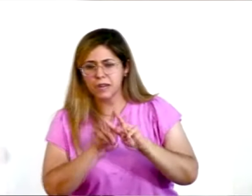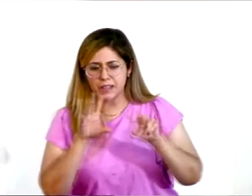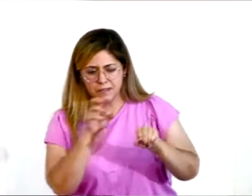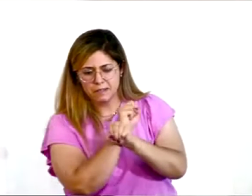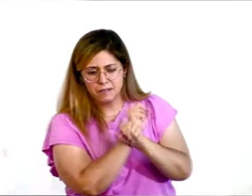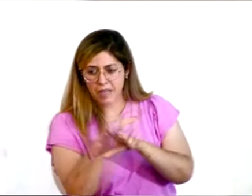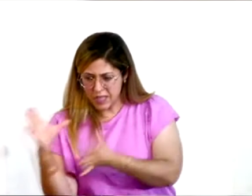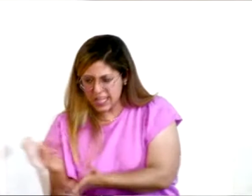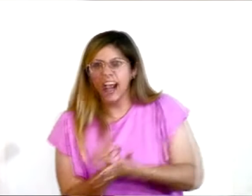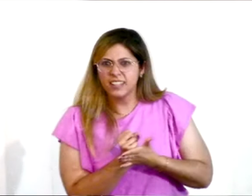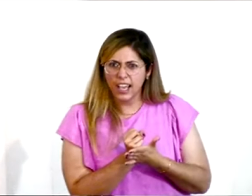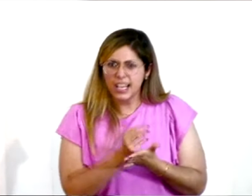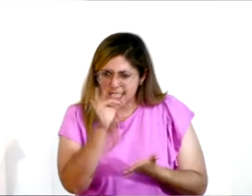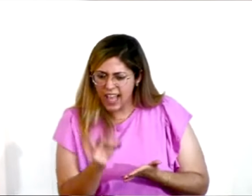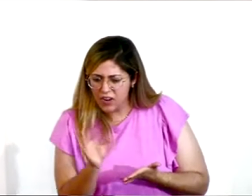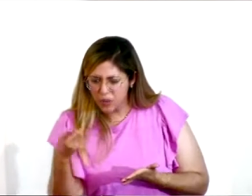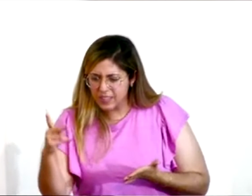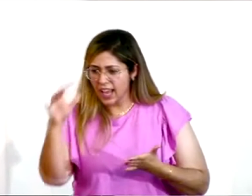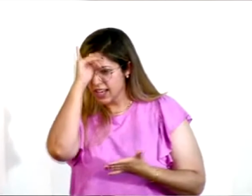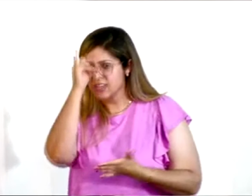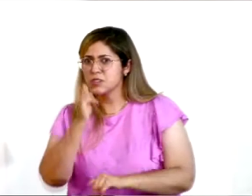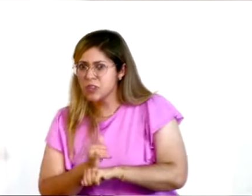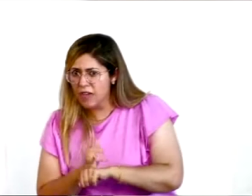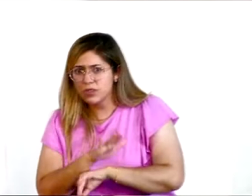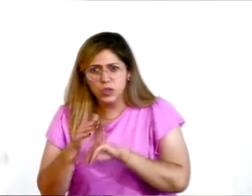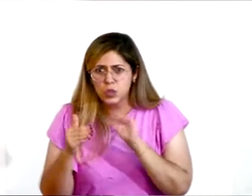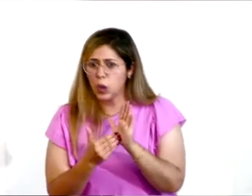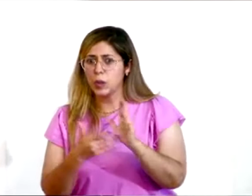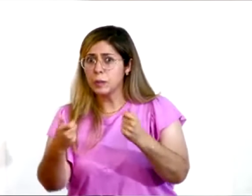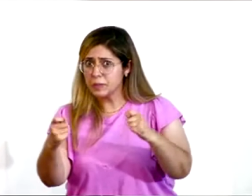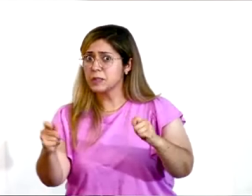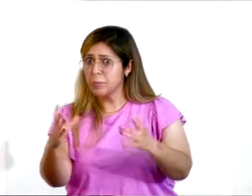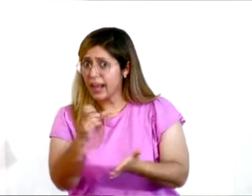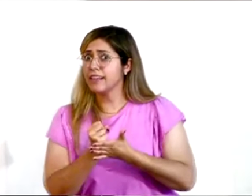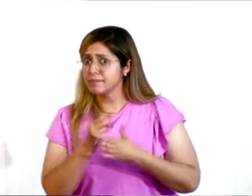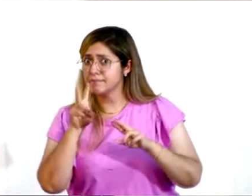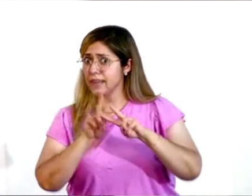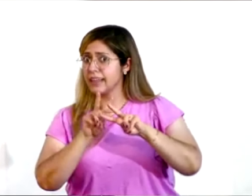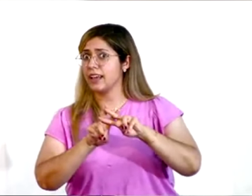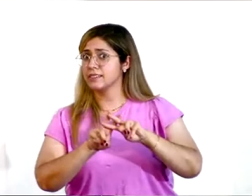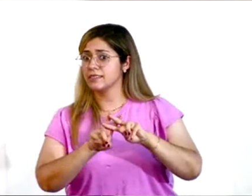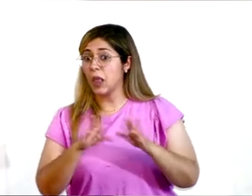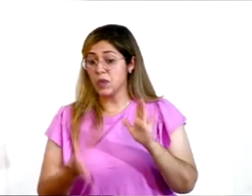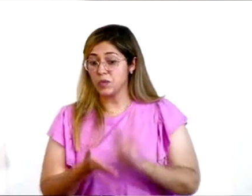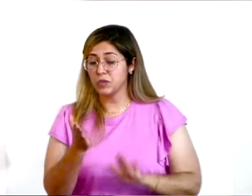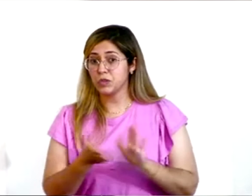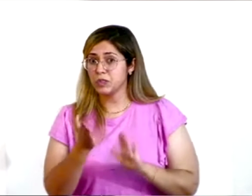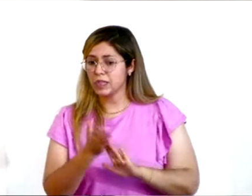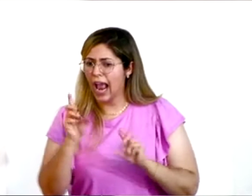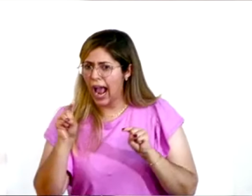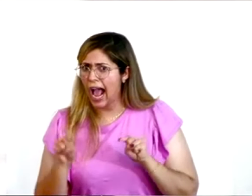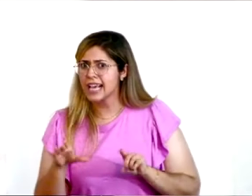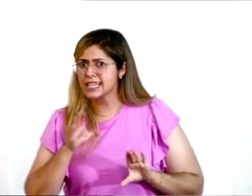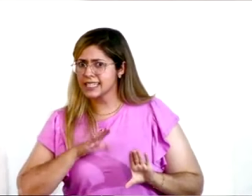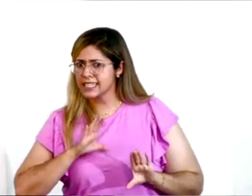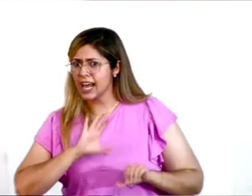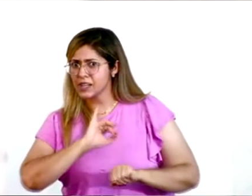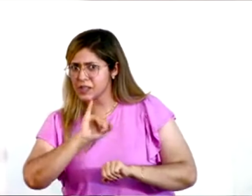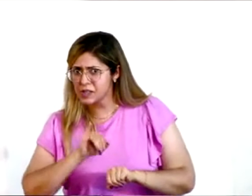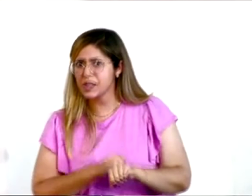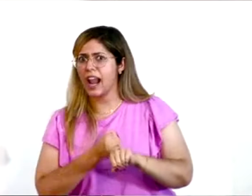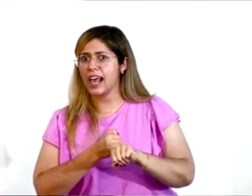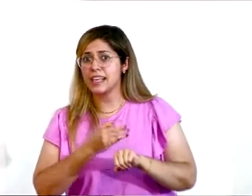sua autoridade. Me dá cartas, porque tem gente fugindo daqui dessa cidade, porque não querem, tem medo,